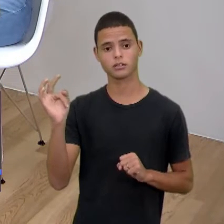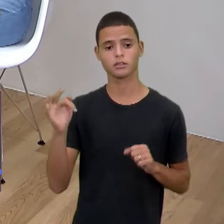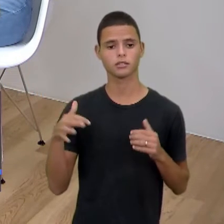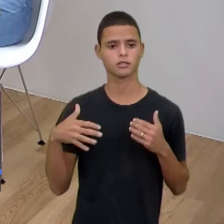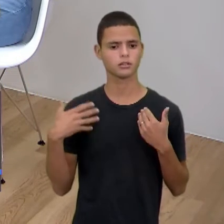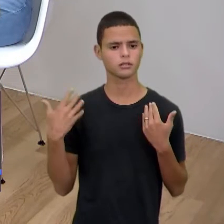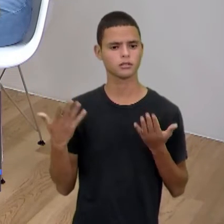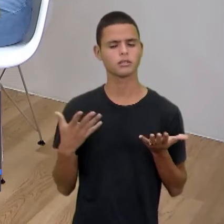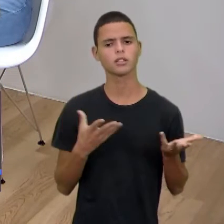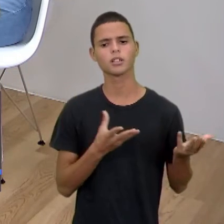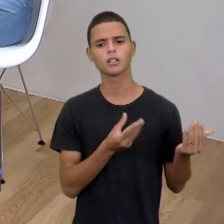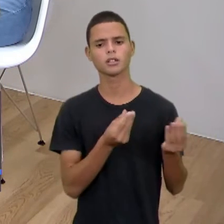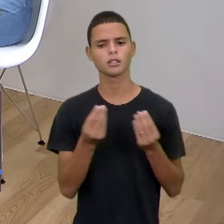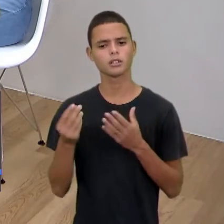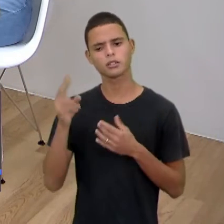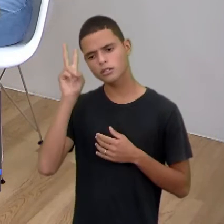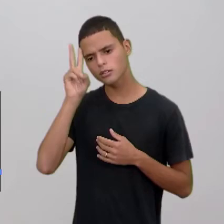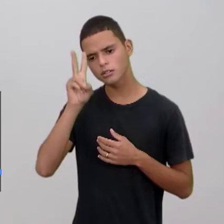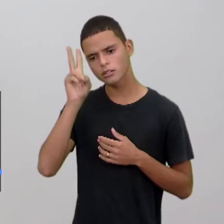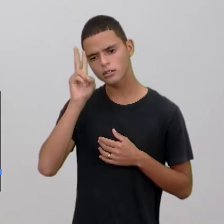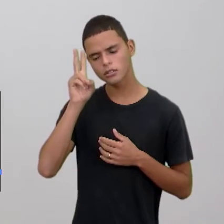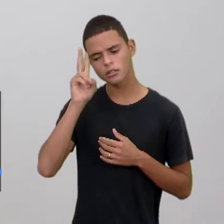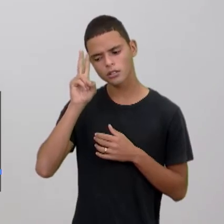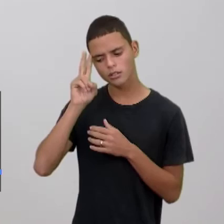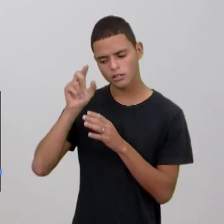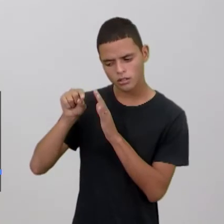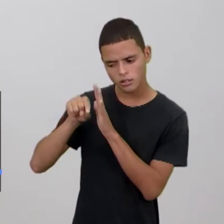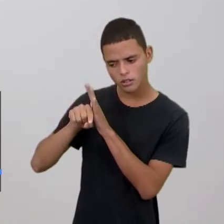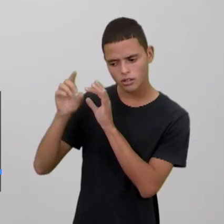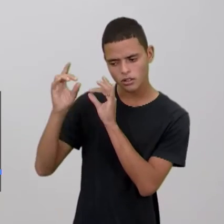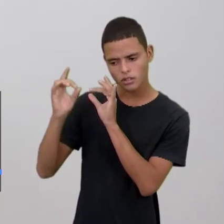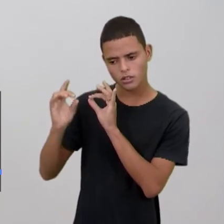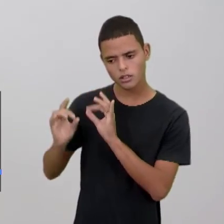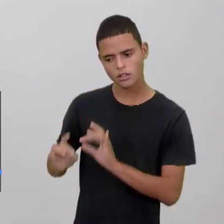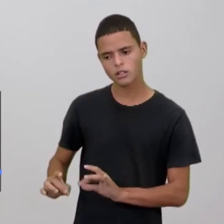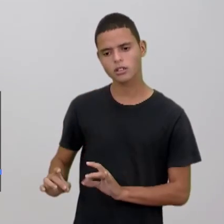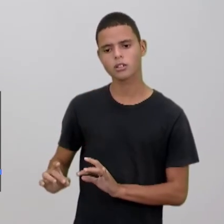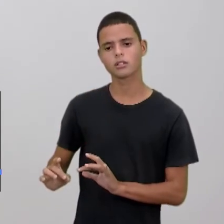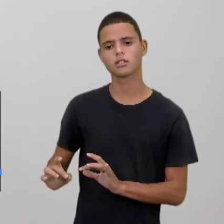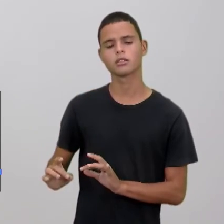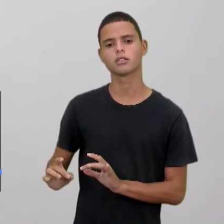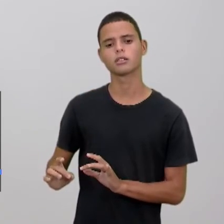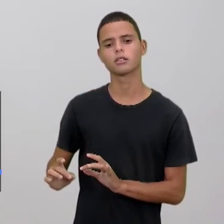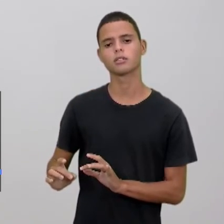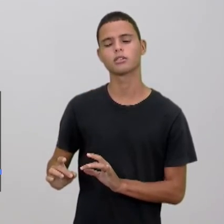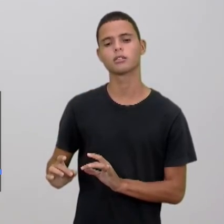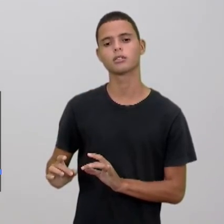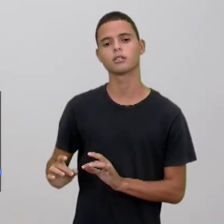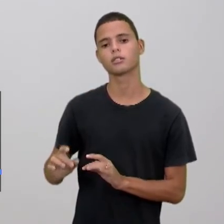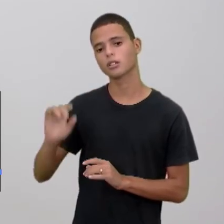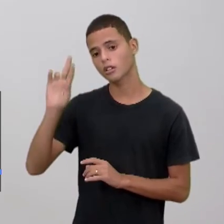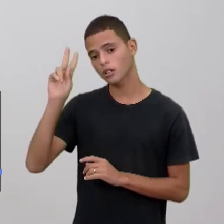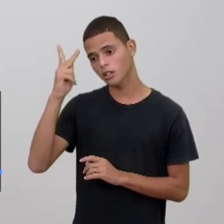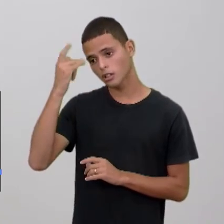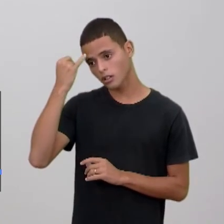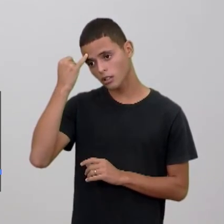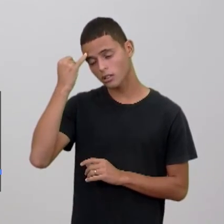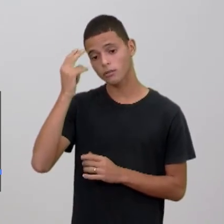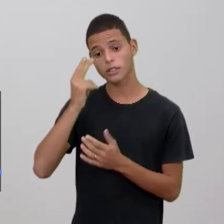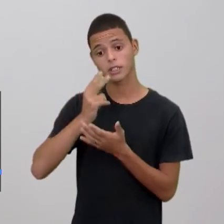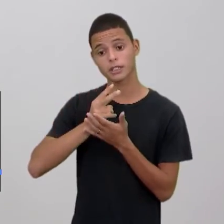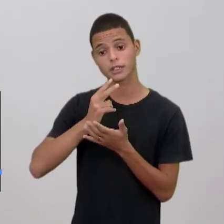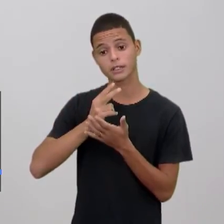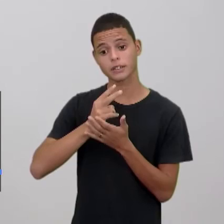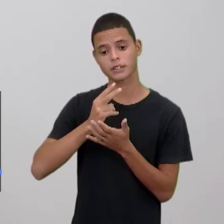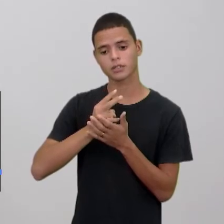para muitos historiadores e especialistas, a partir desses fenômenos, o Haiti vai ser sempre uma